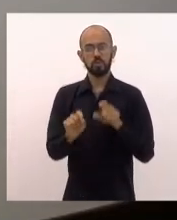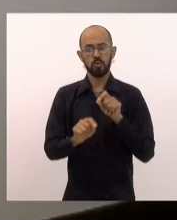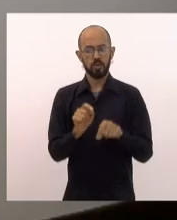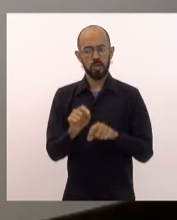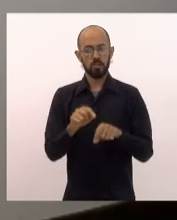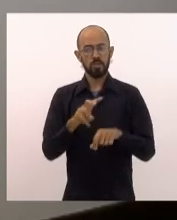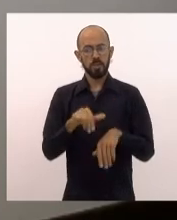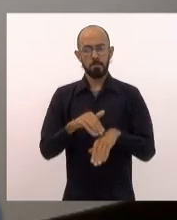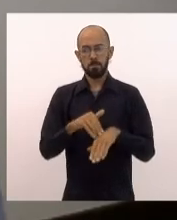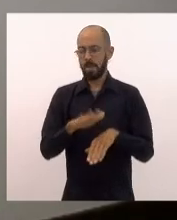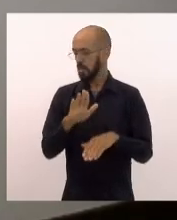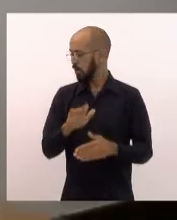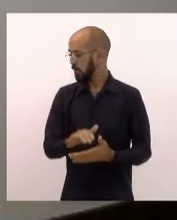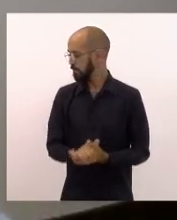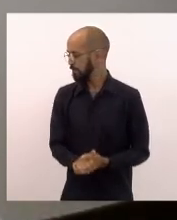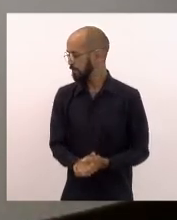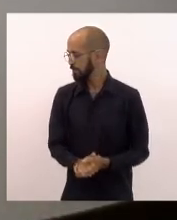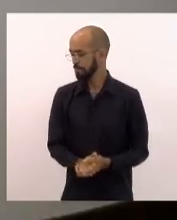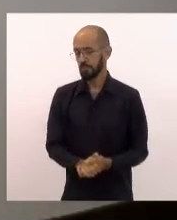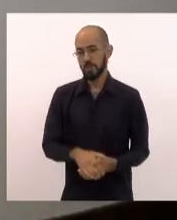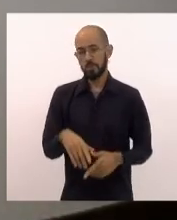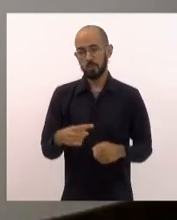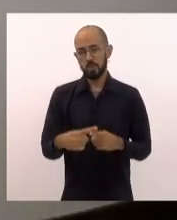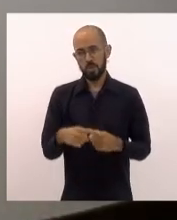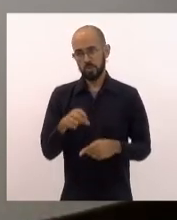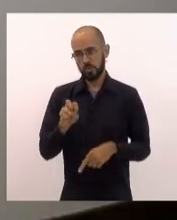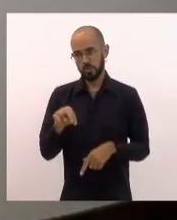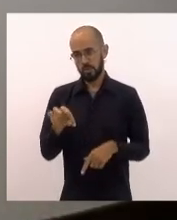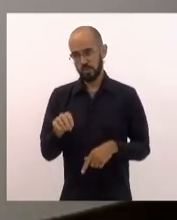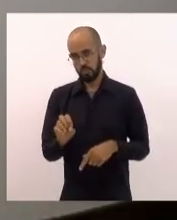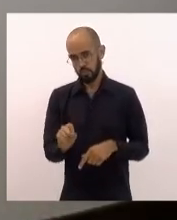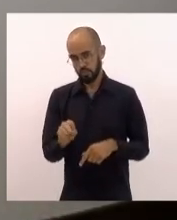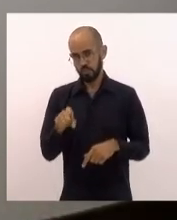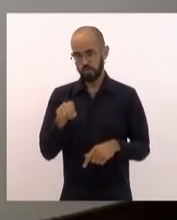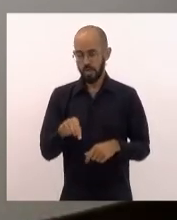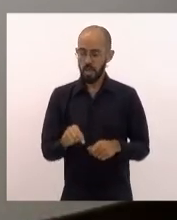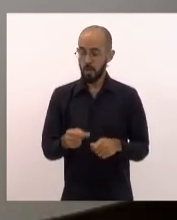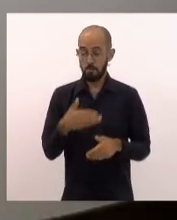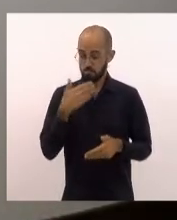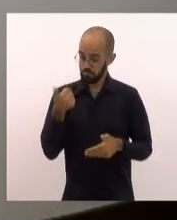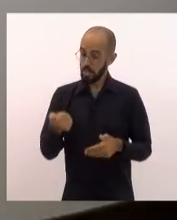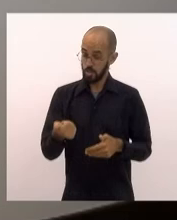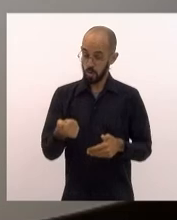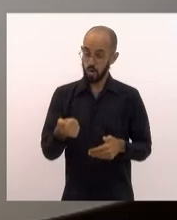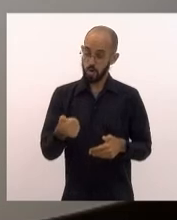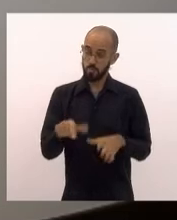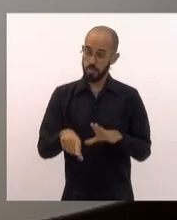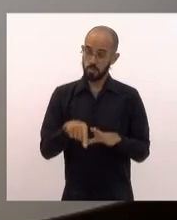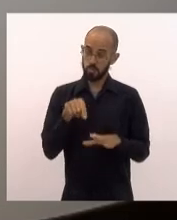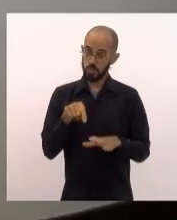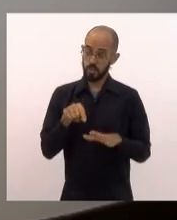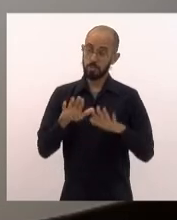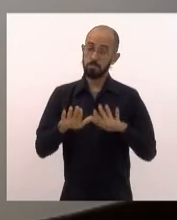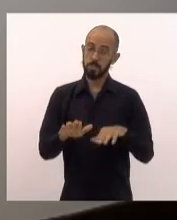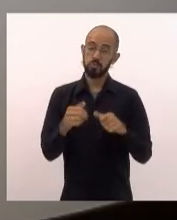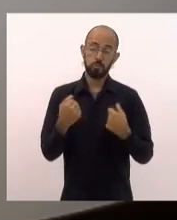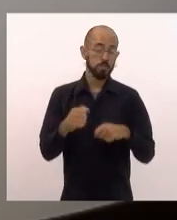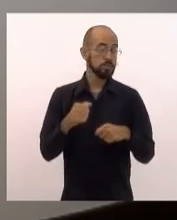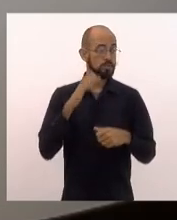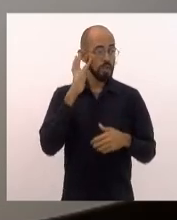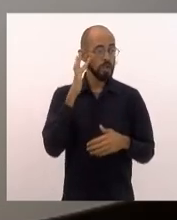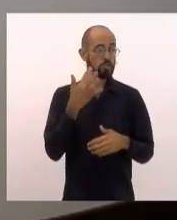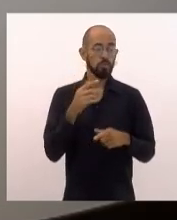maior. Vai ser maior, porque o Santos Dumont é o filé mignon, né, desse modelo de concessão. Então, assim, o que precisa resolver